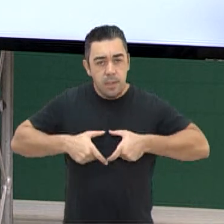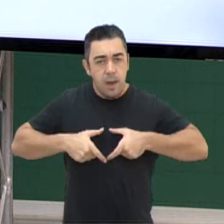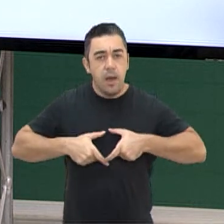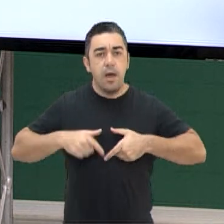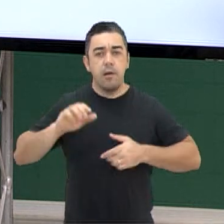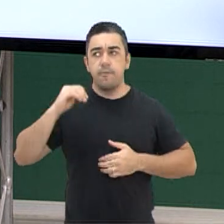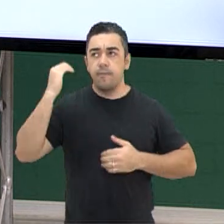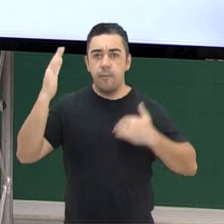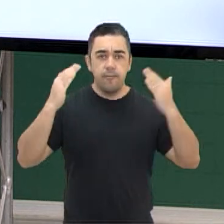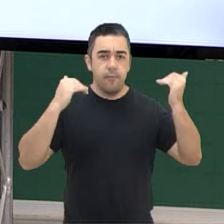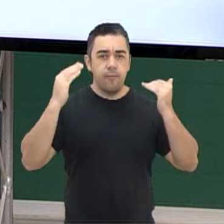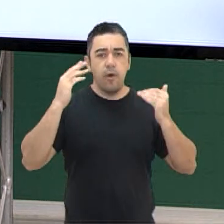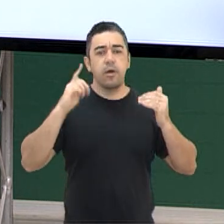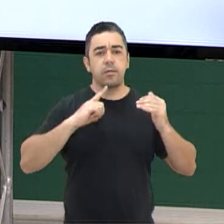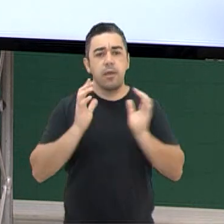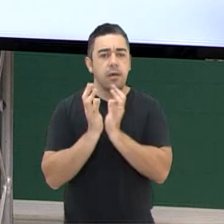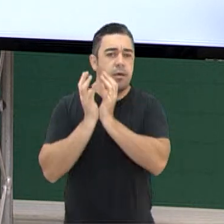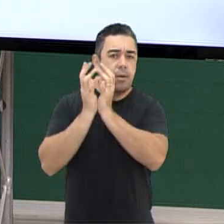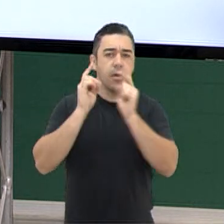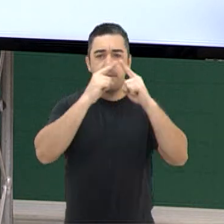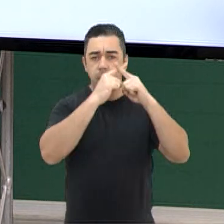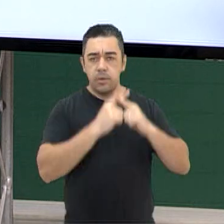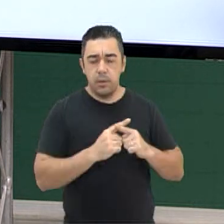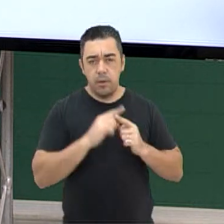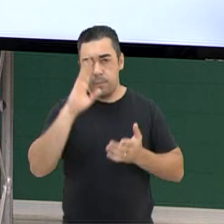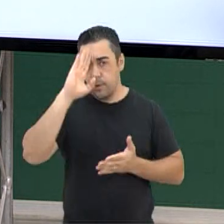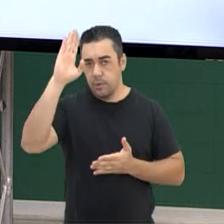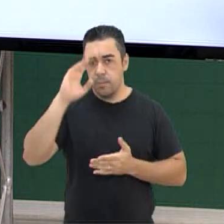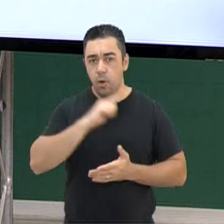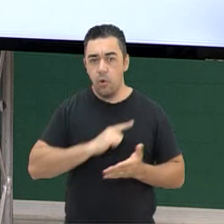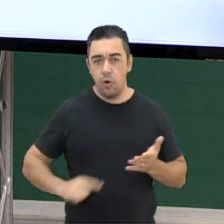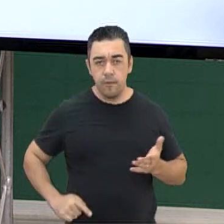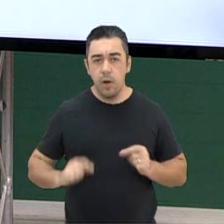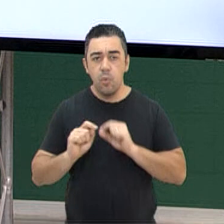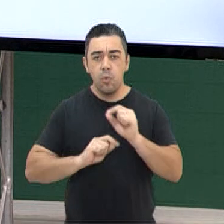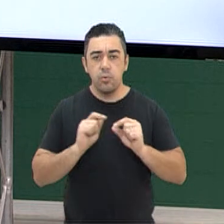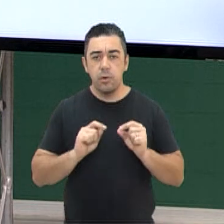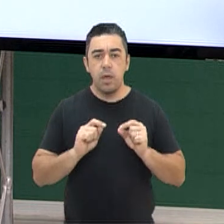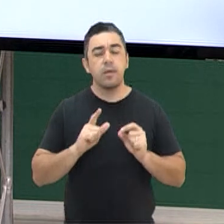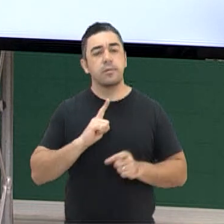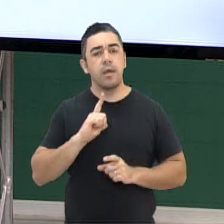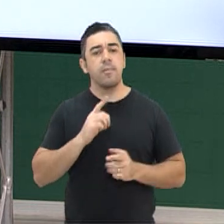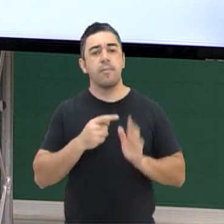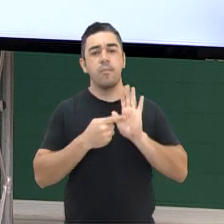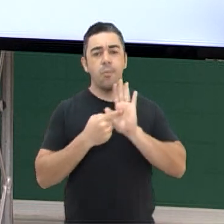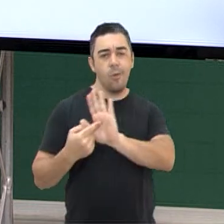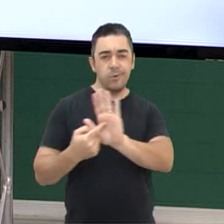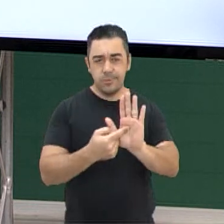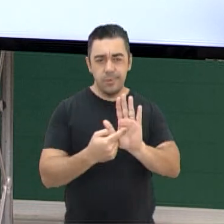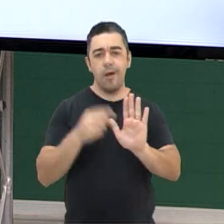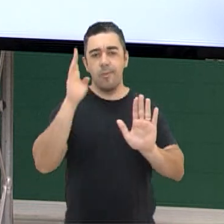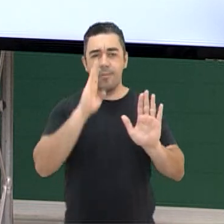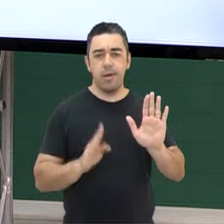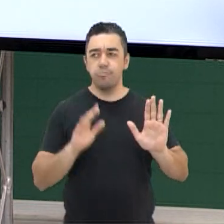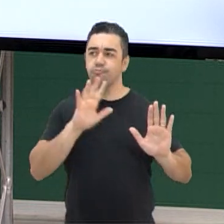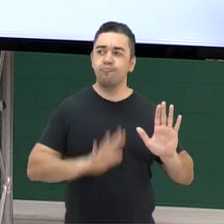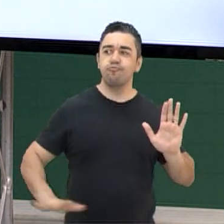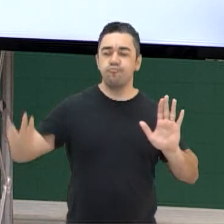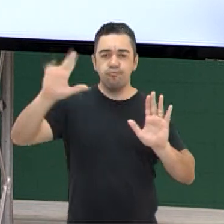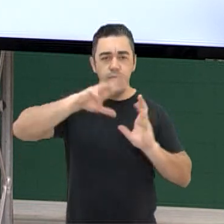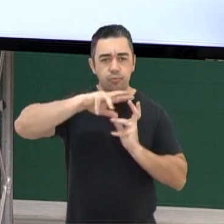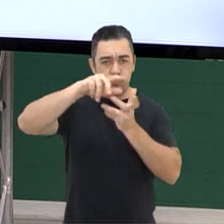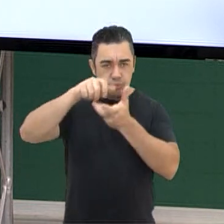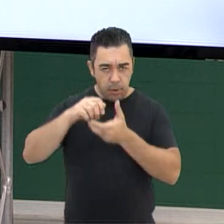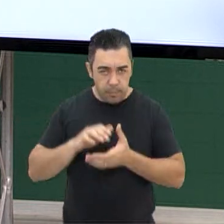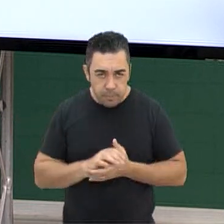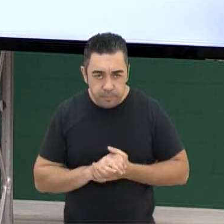competições internacionais. Isso era fundamental para o governo para aumentar a representatividade do país no cenário mundial. E vale